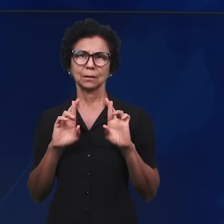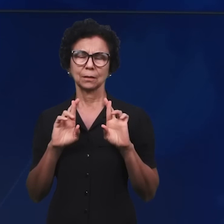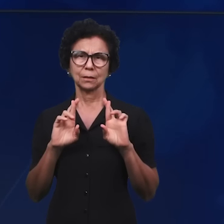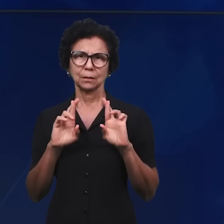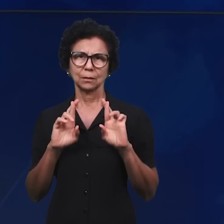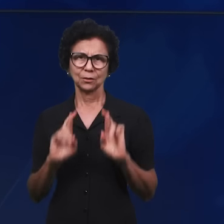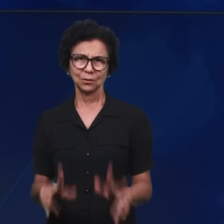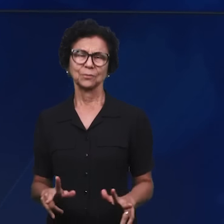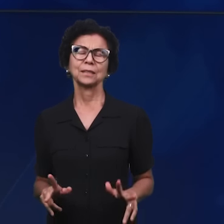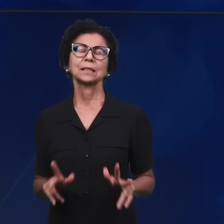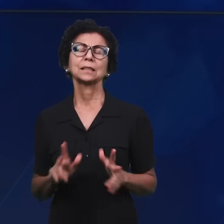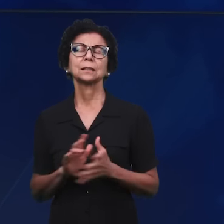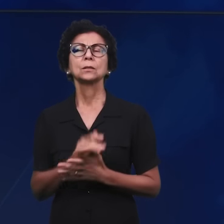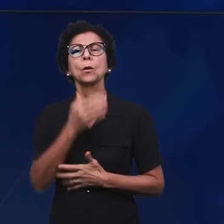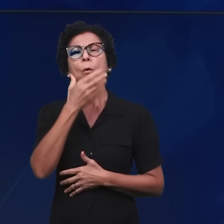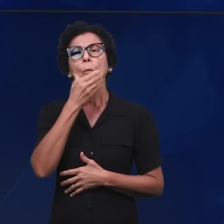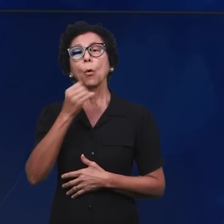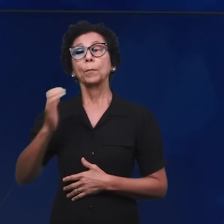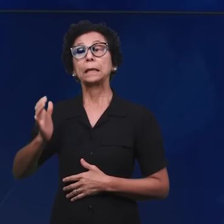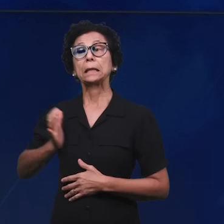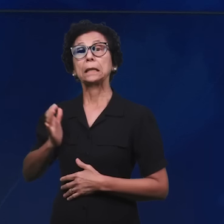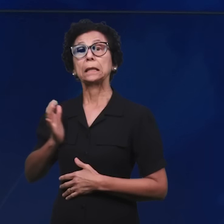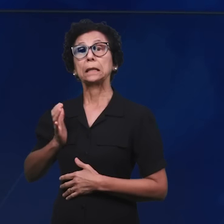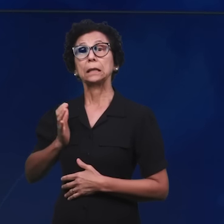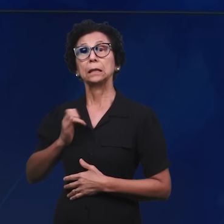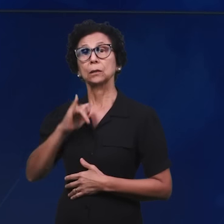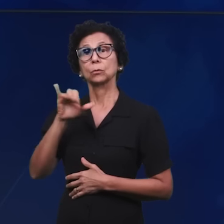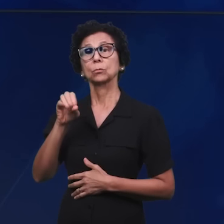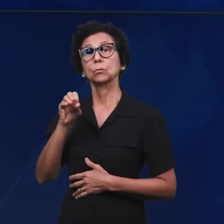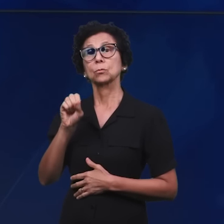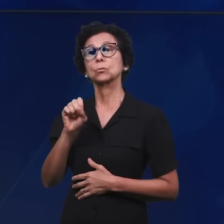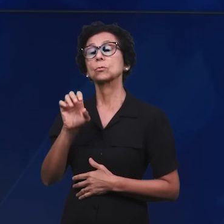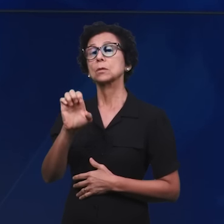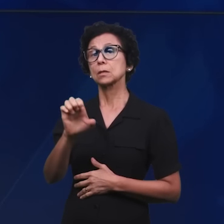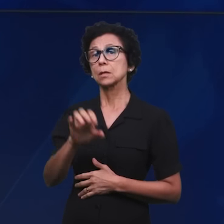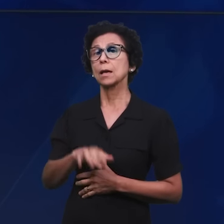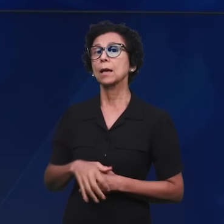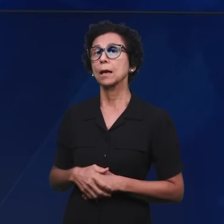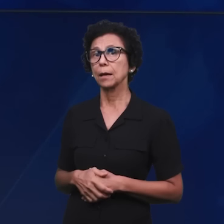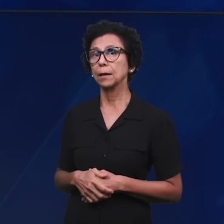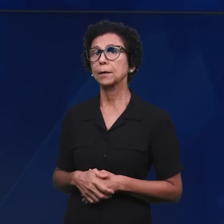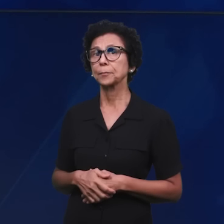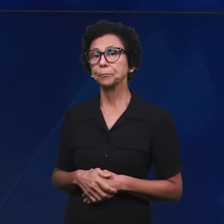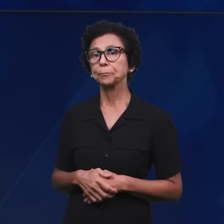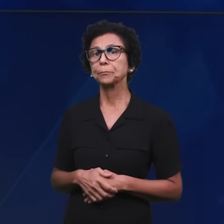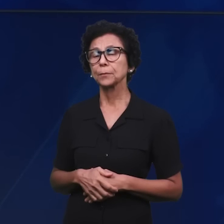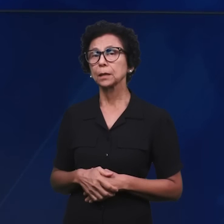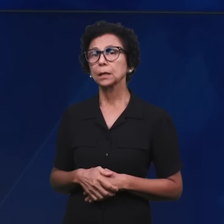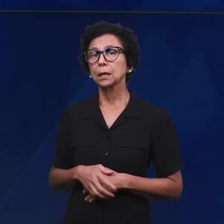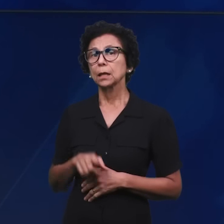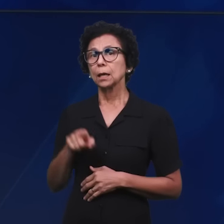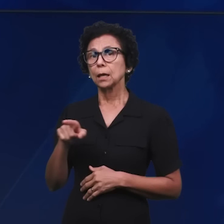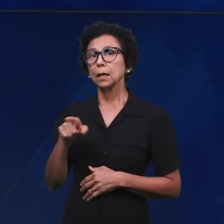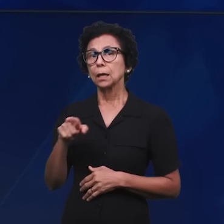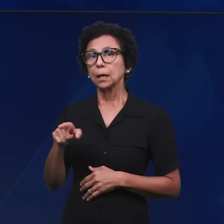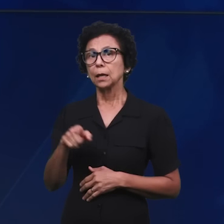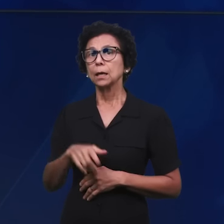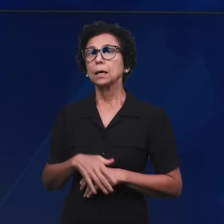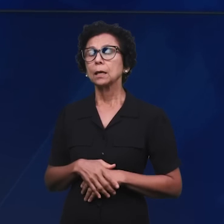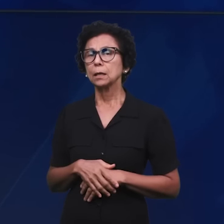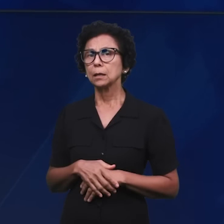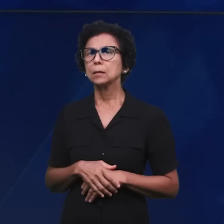de Arimateia era um homem rico, e a própria palavra de Deus nos outros evangelhos diz que ele era um dos integrantes do